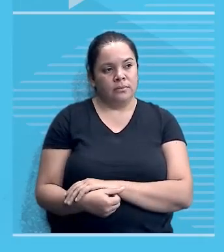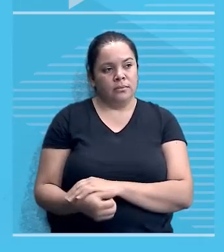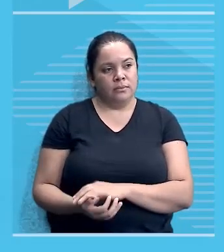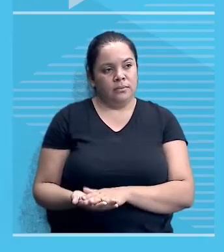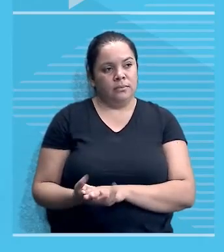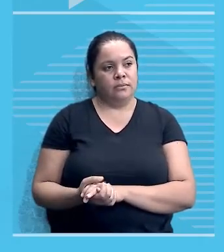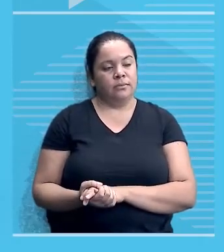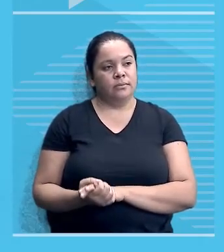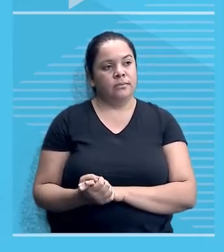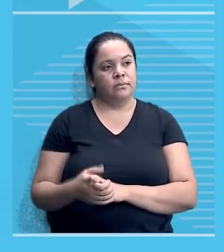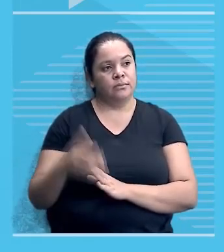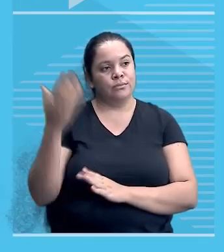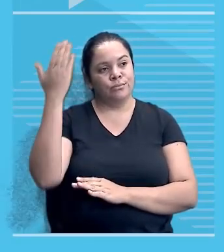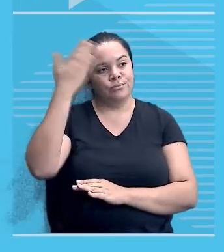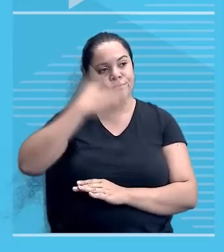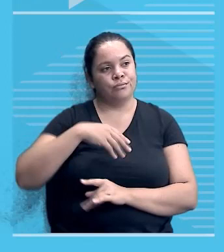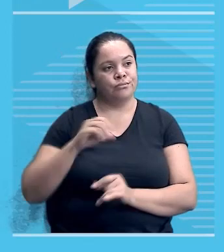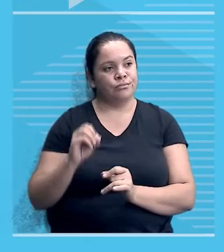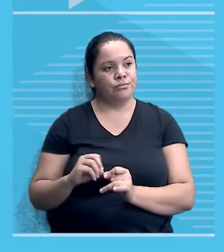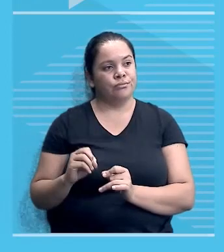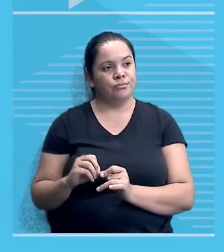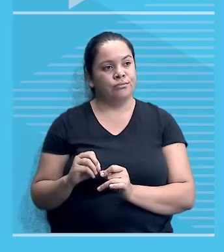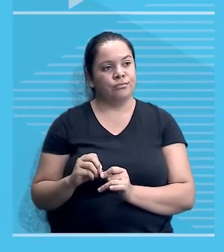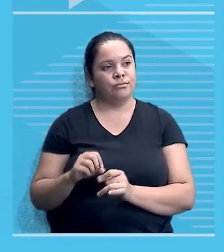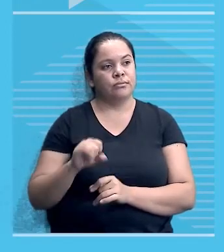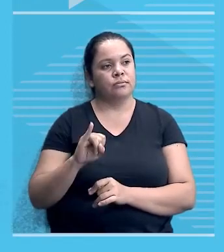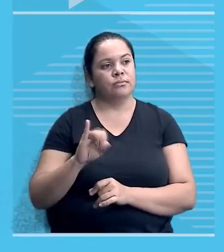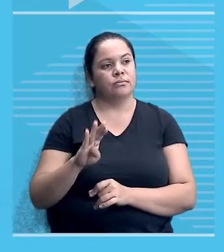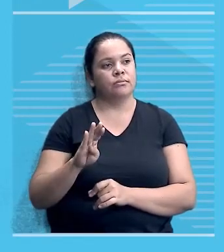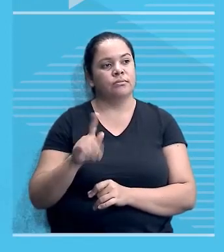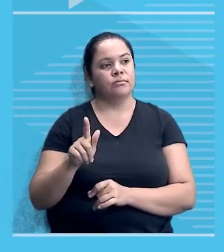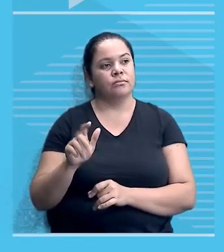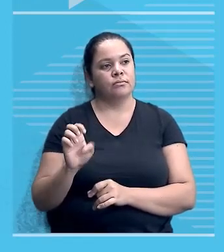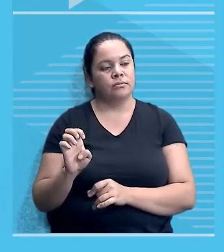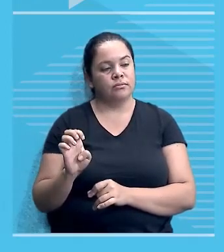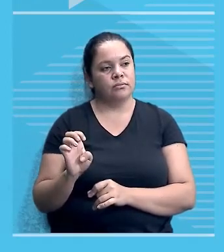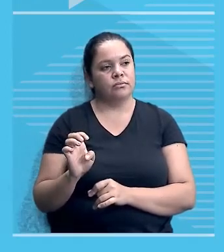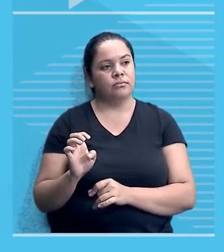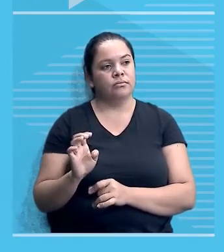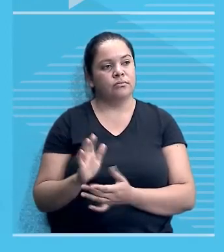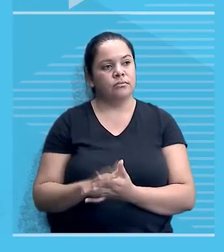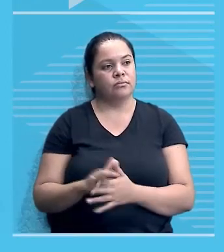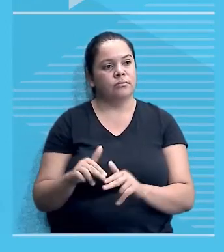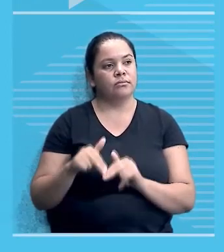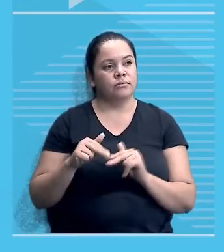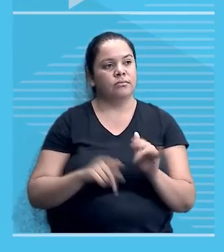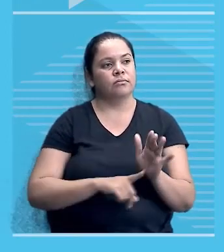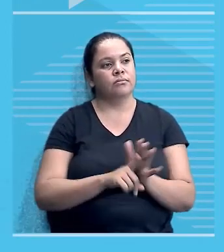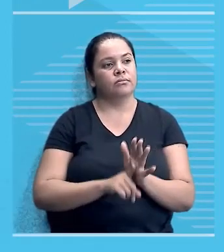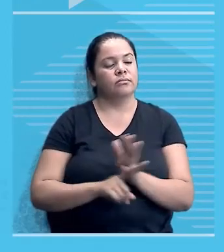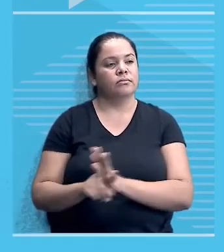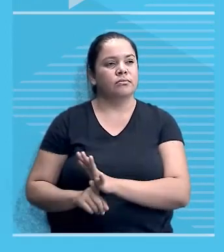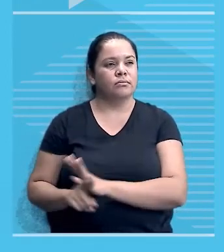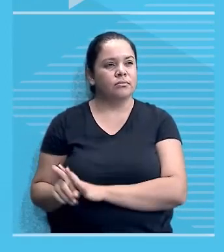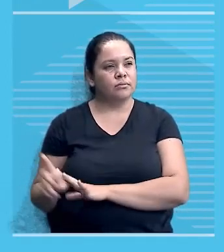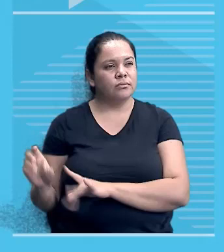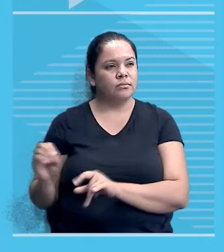a partir da análise do censo de 2010 que mostra que